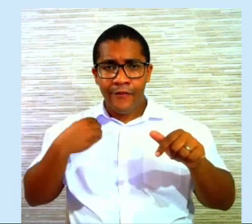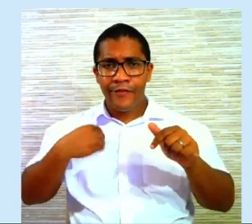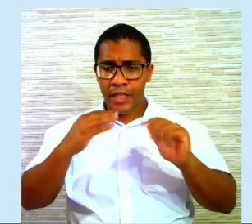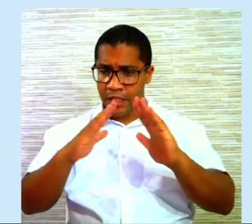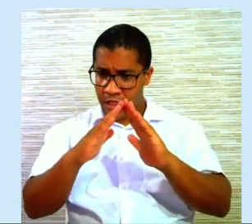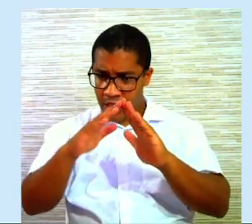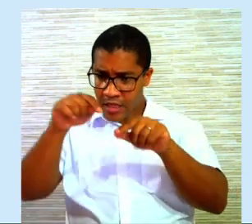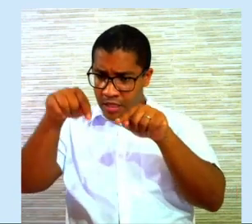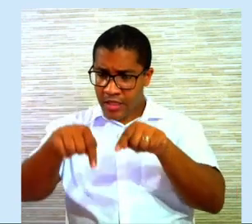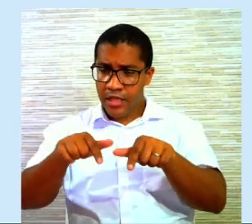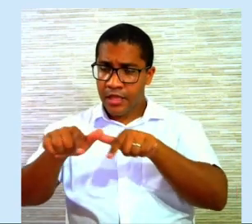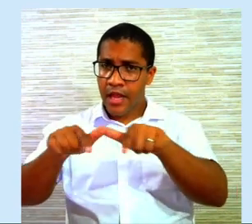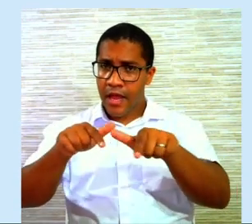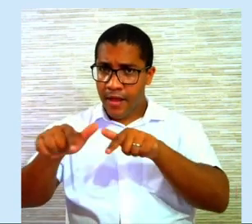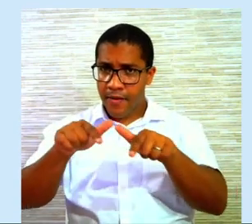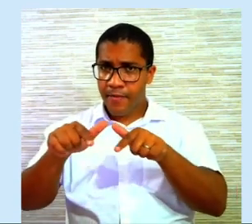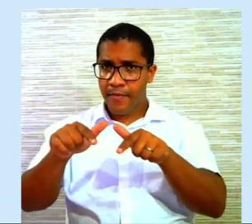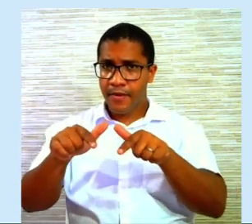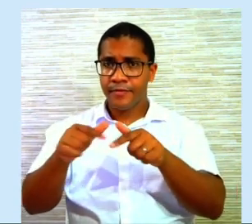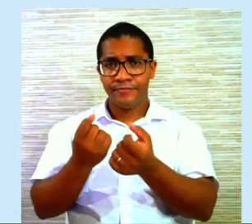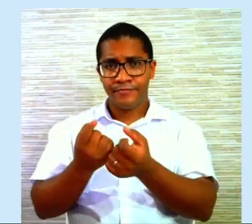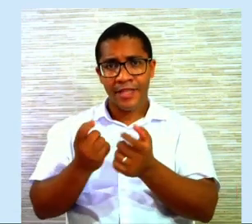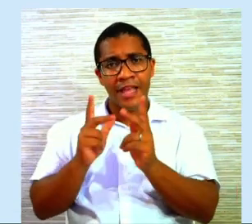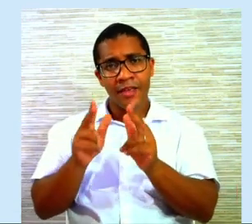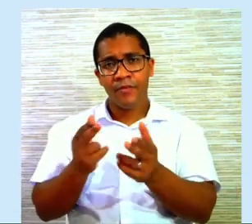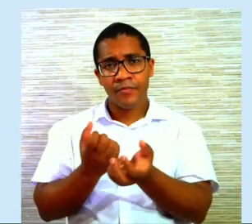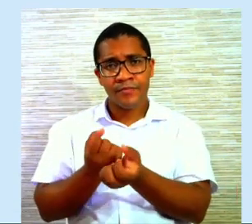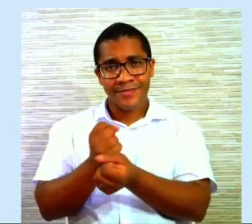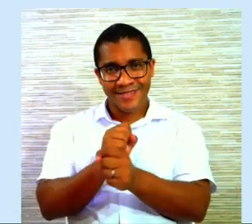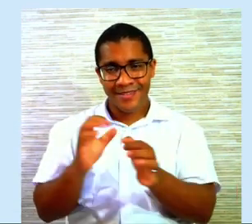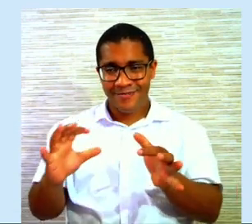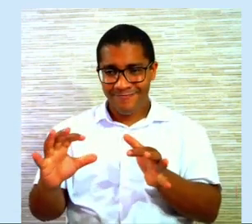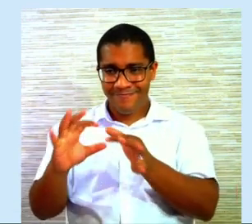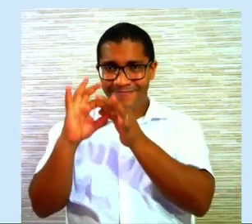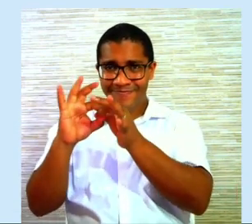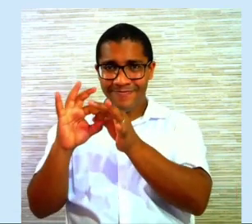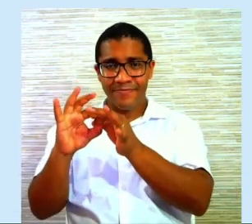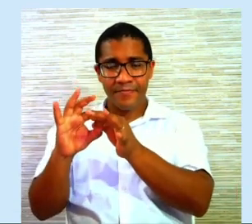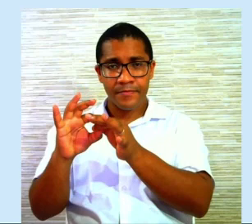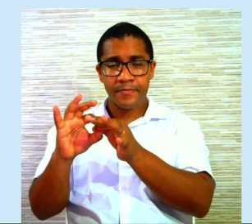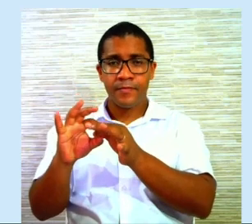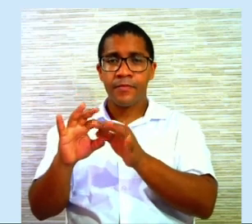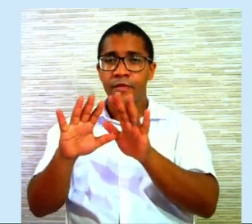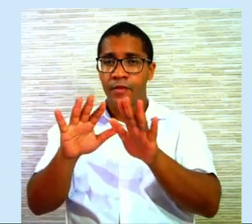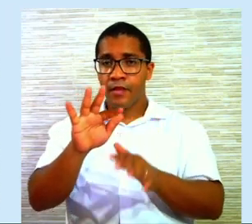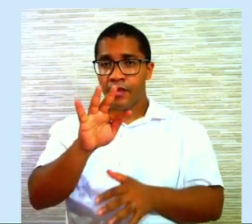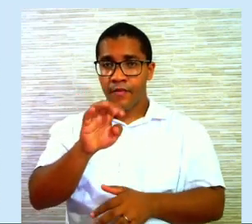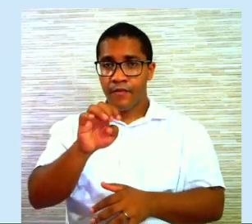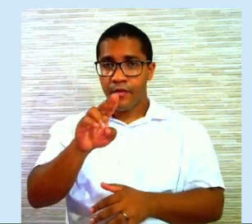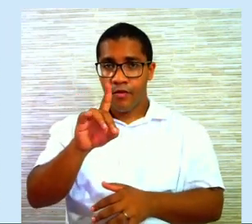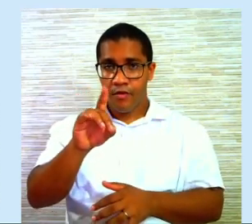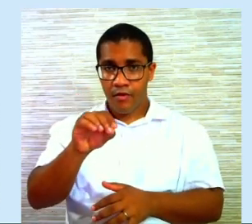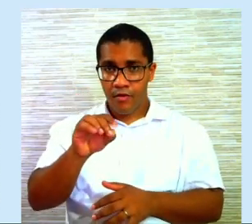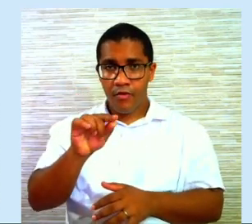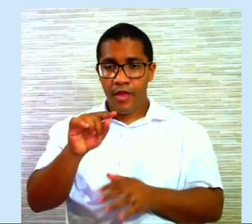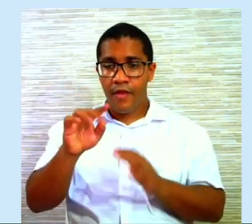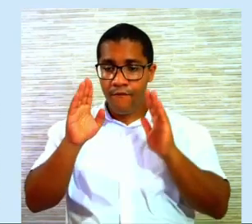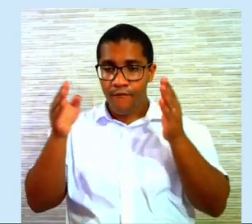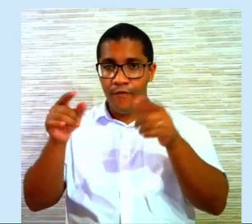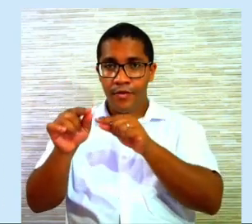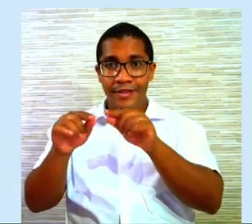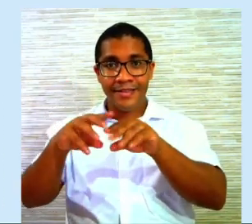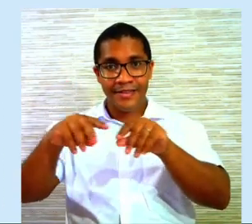ao trabalho, eu sou preso à terra. Não é isso? Então, dentro do feudalismo, do feudo, regime baseado na